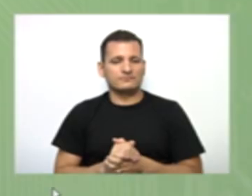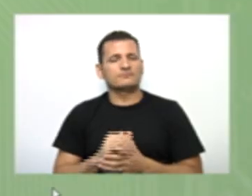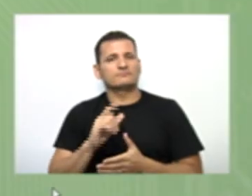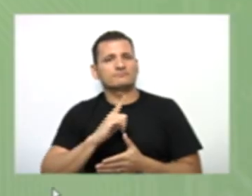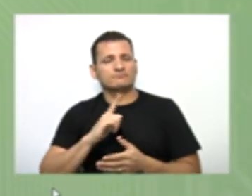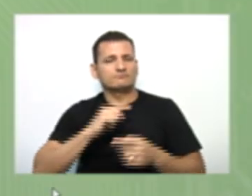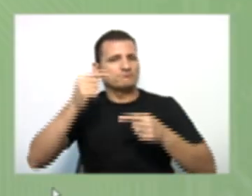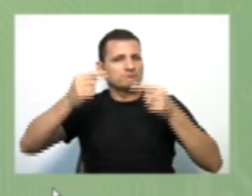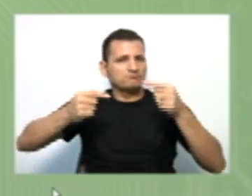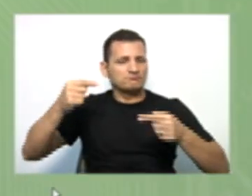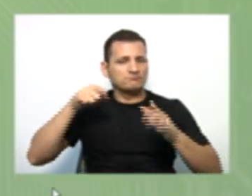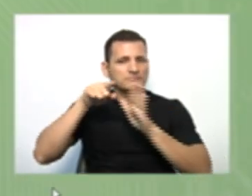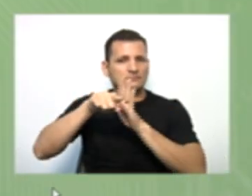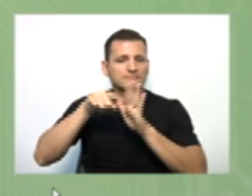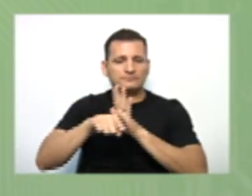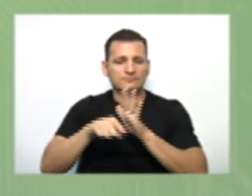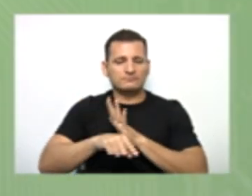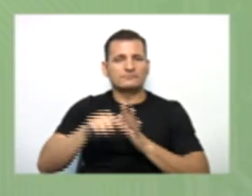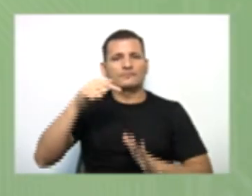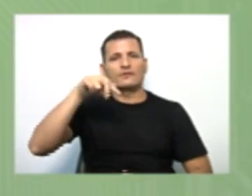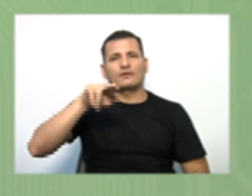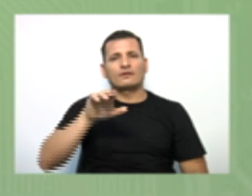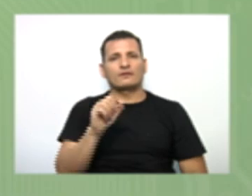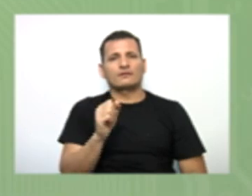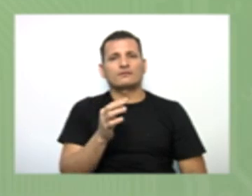um questionário de